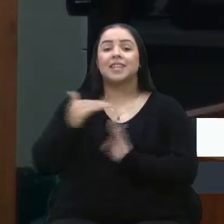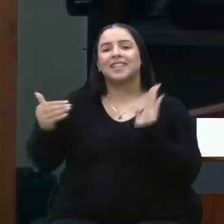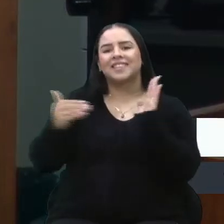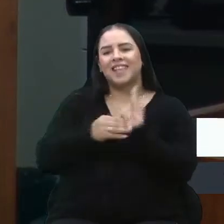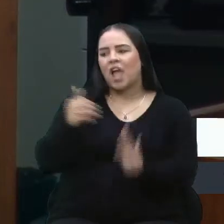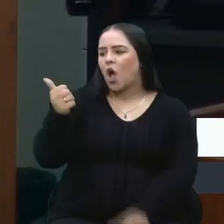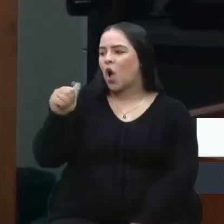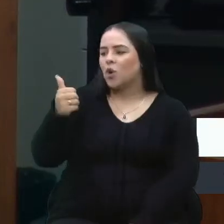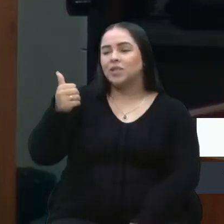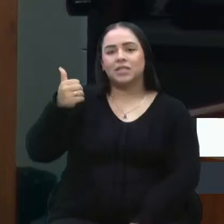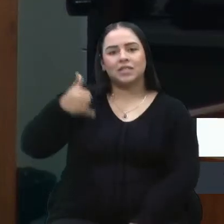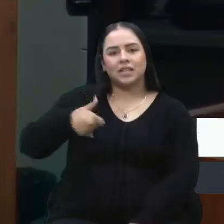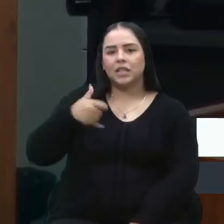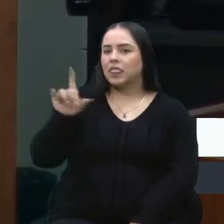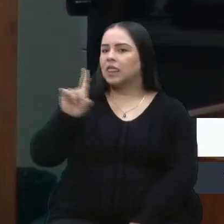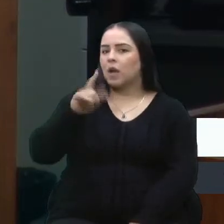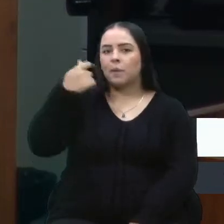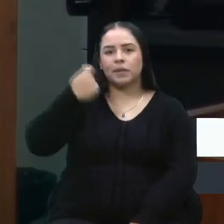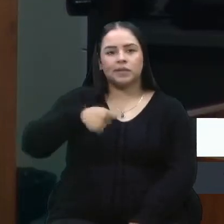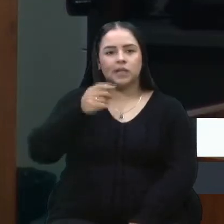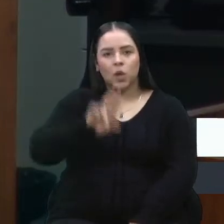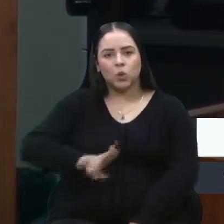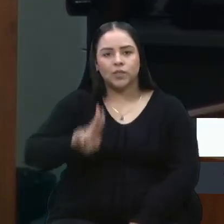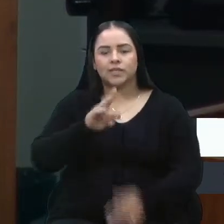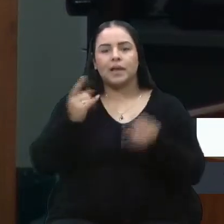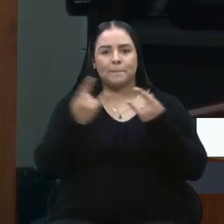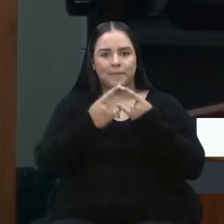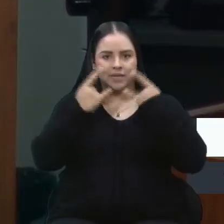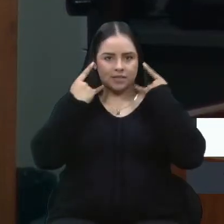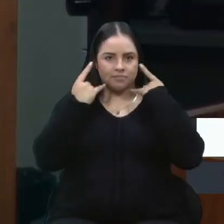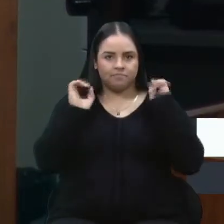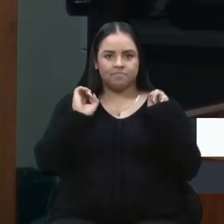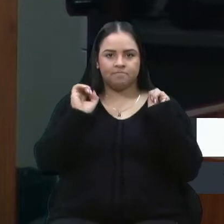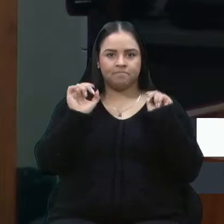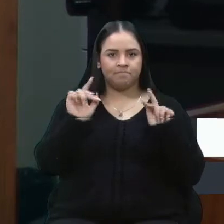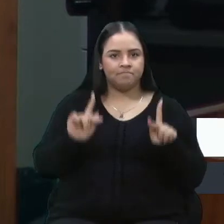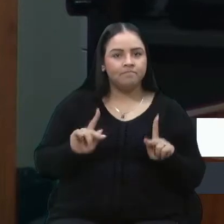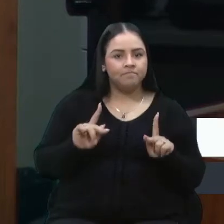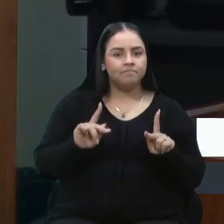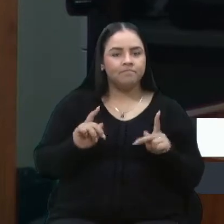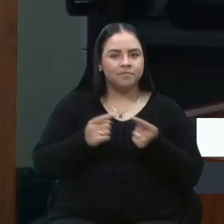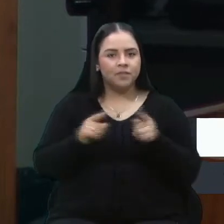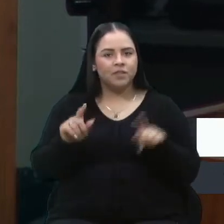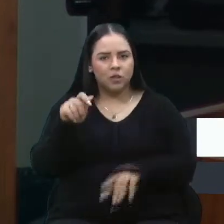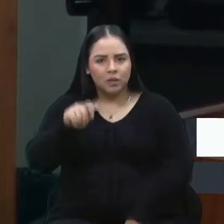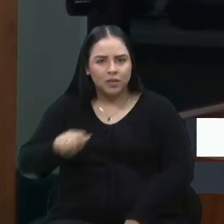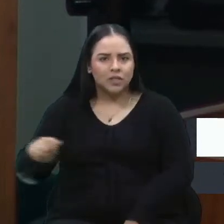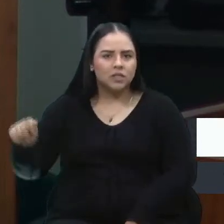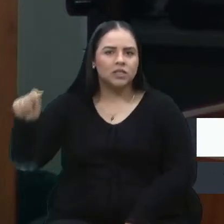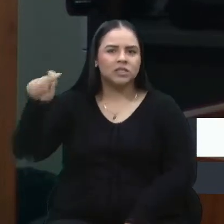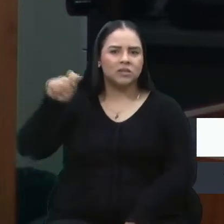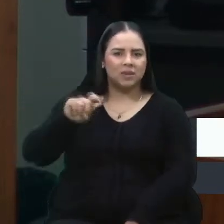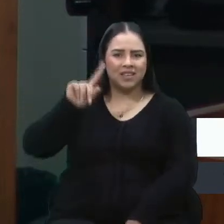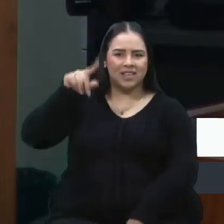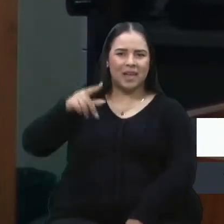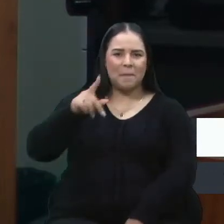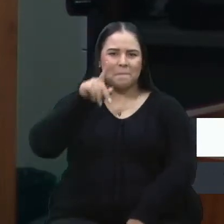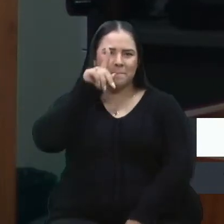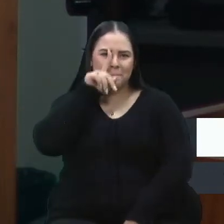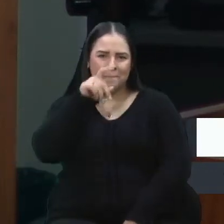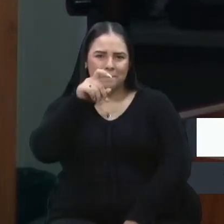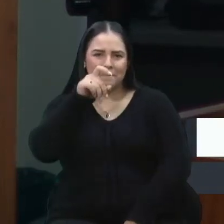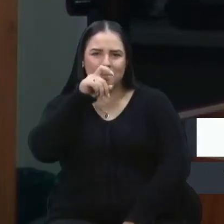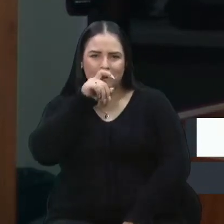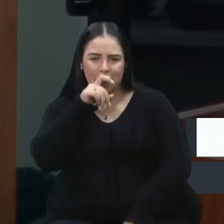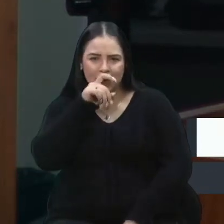não precisam usar máscaras pois bem uma associação denominada pais e mães